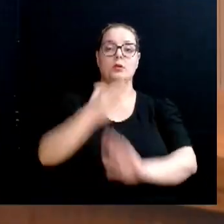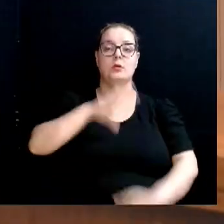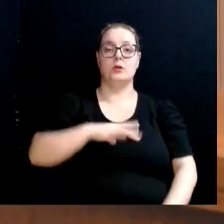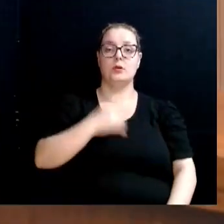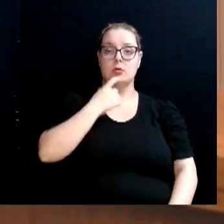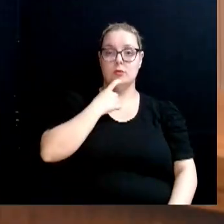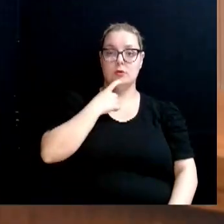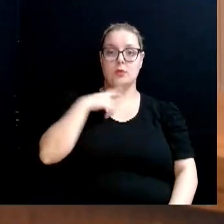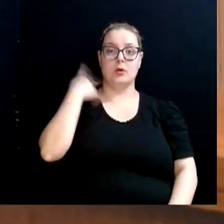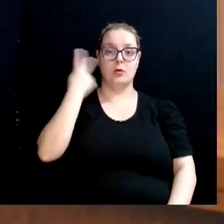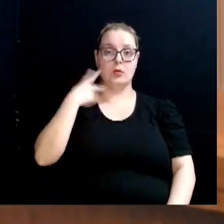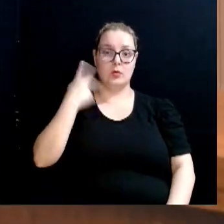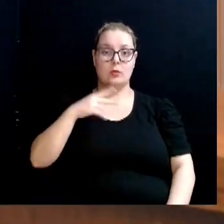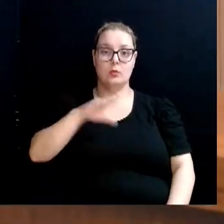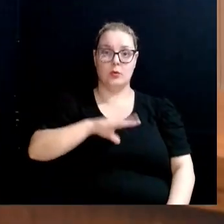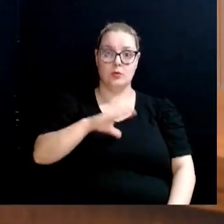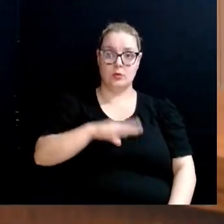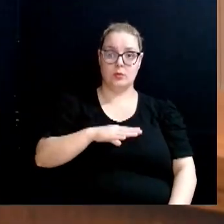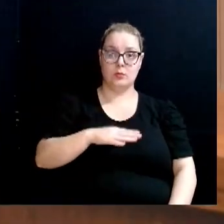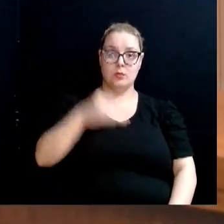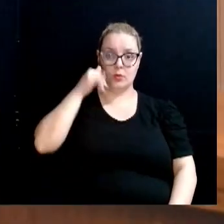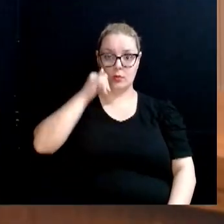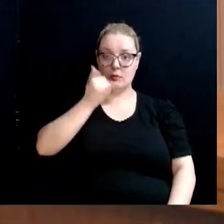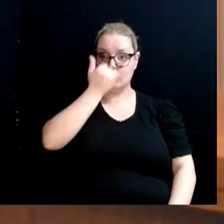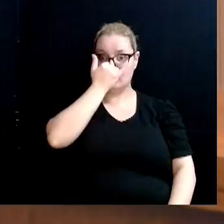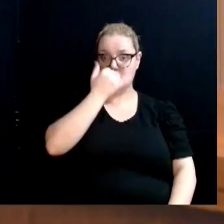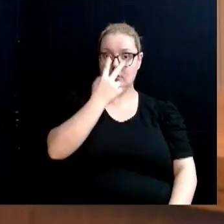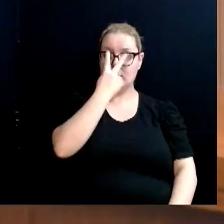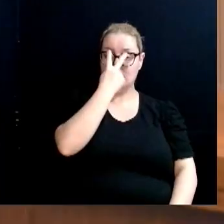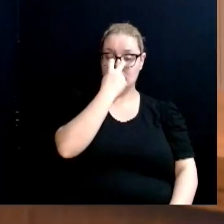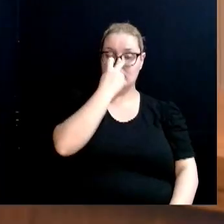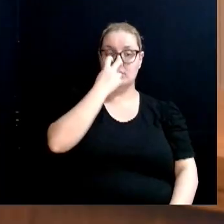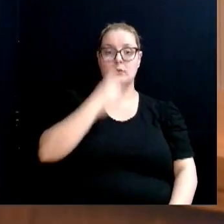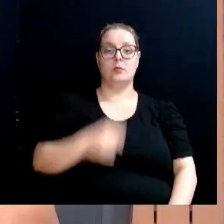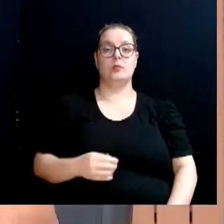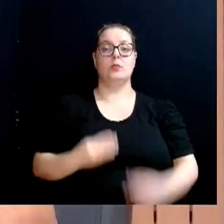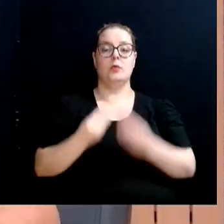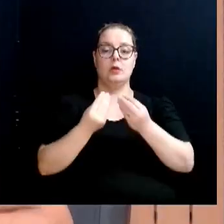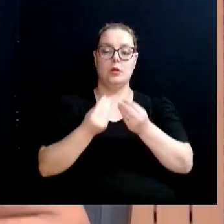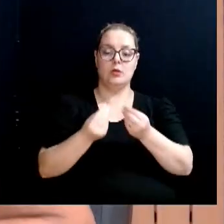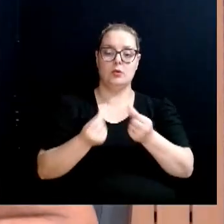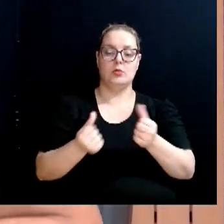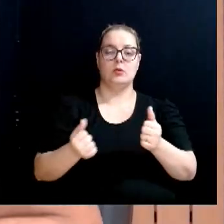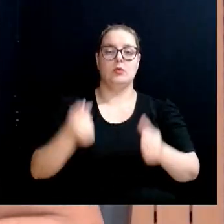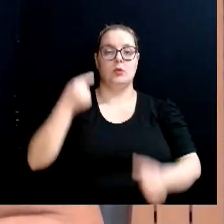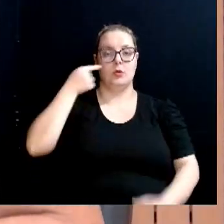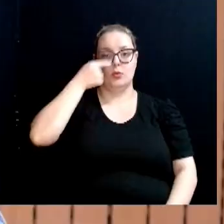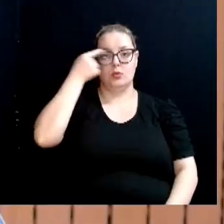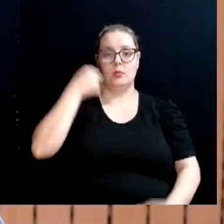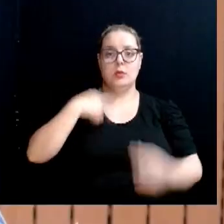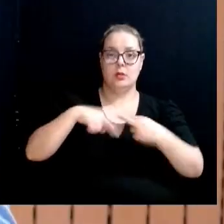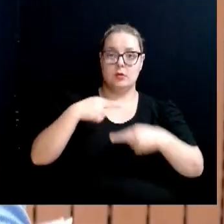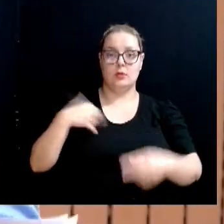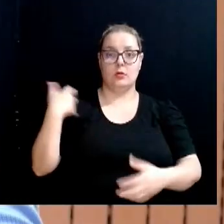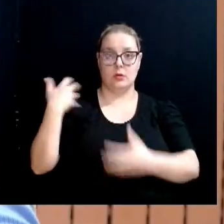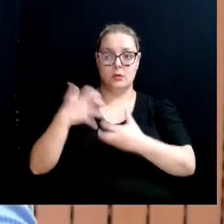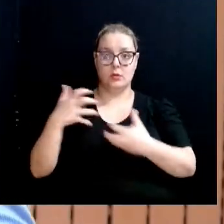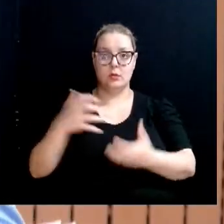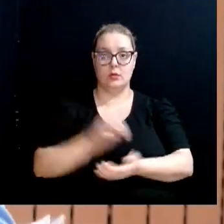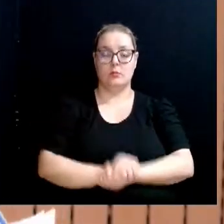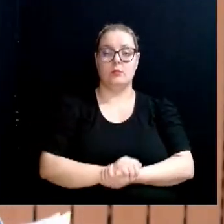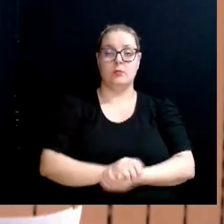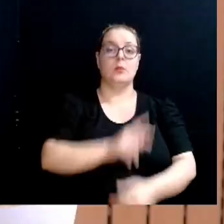Política Municipal de Prevenção da Cegueira por degeneração macular relacionada à idade. O presidente